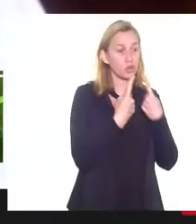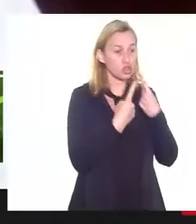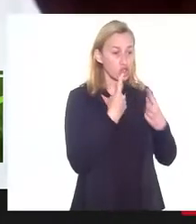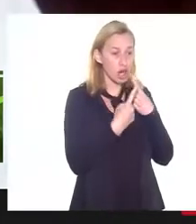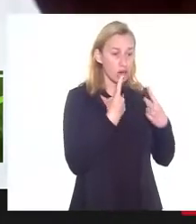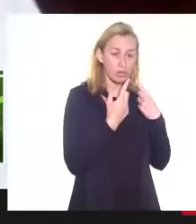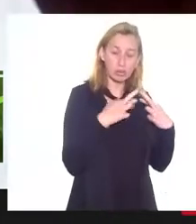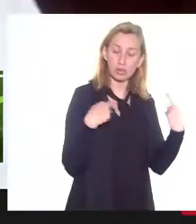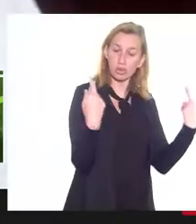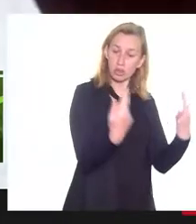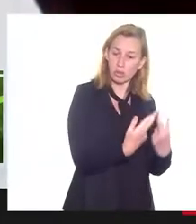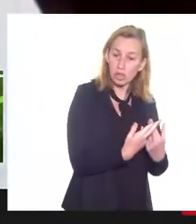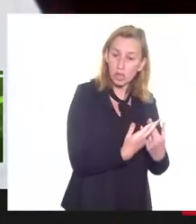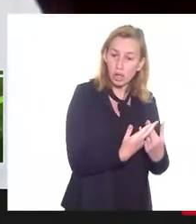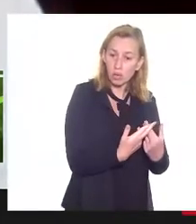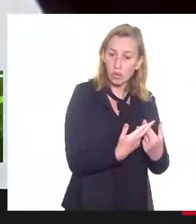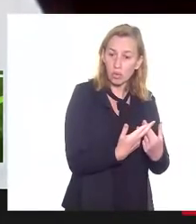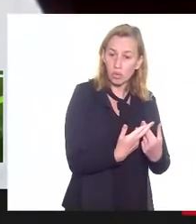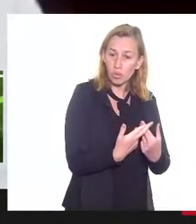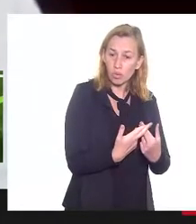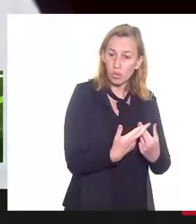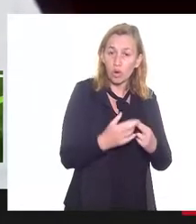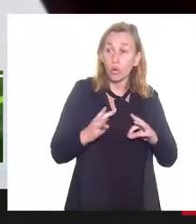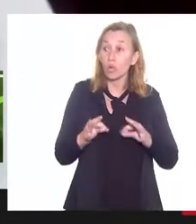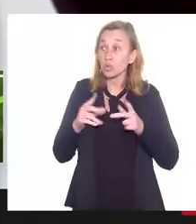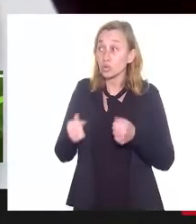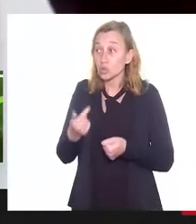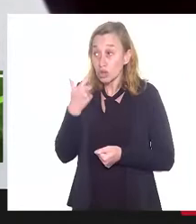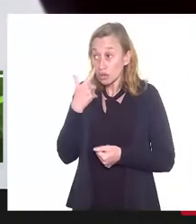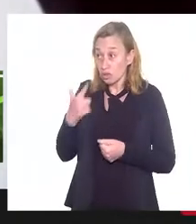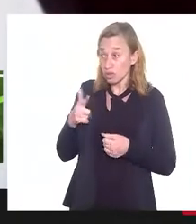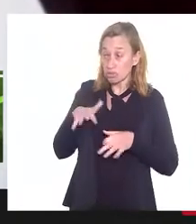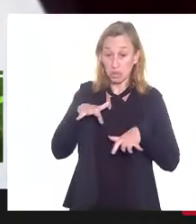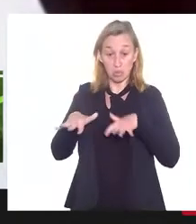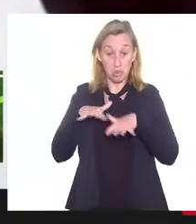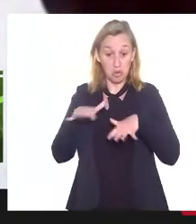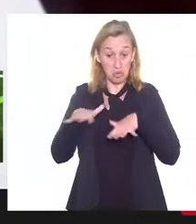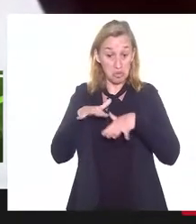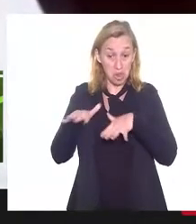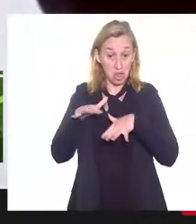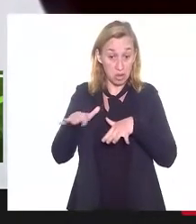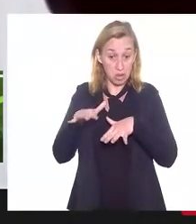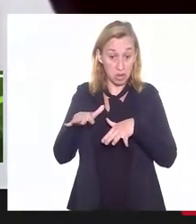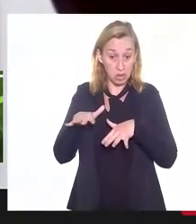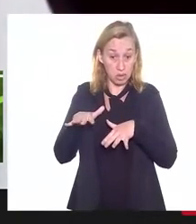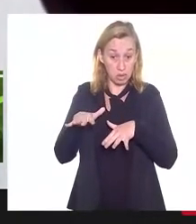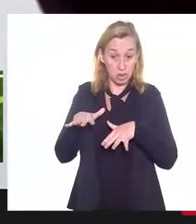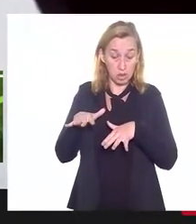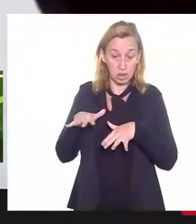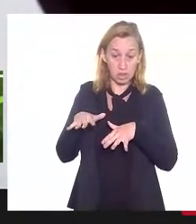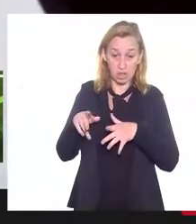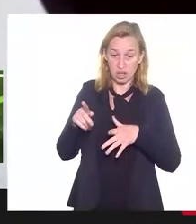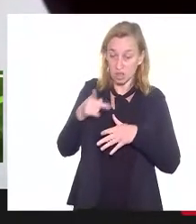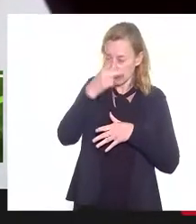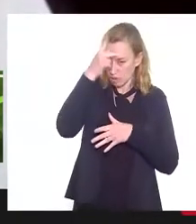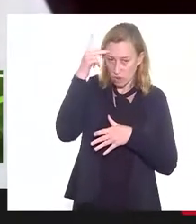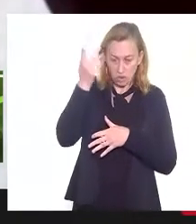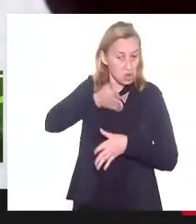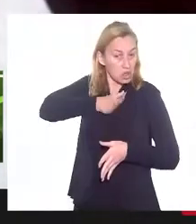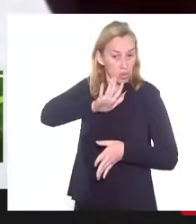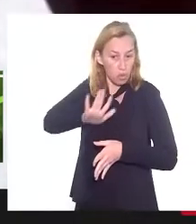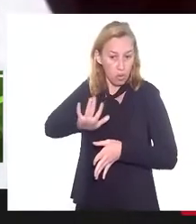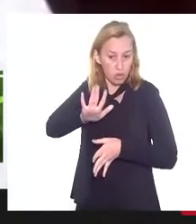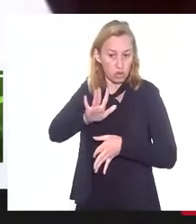encontro diante da manifestação desses intolerantes, né?